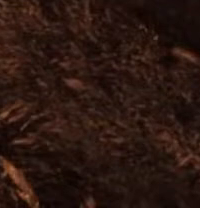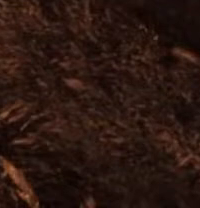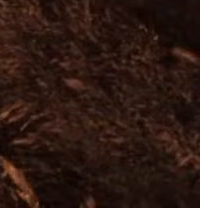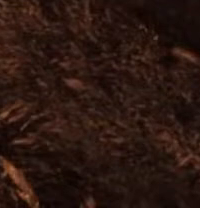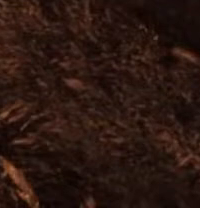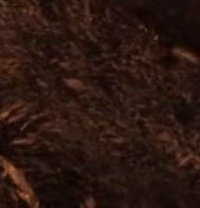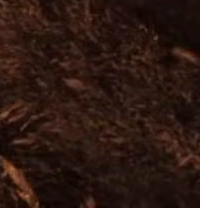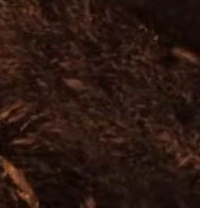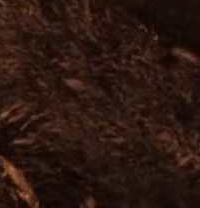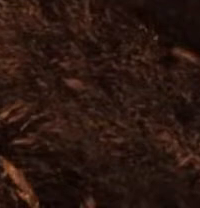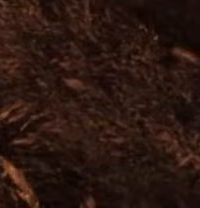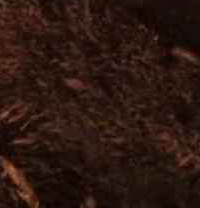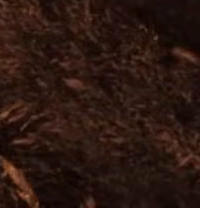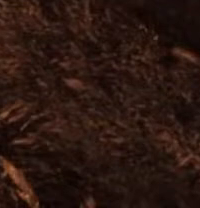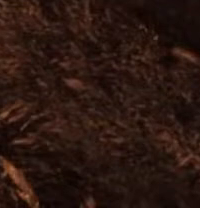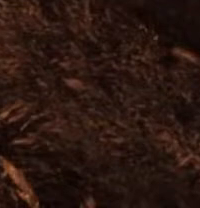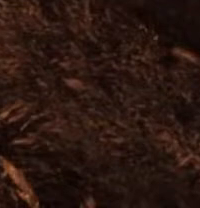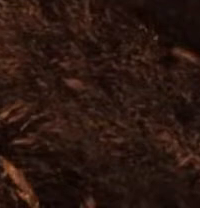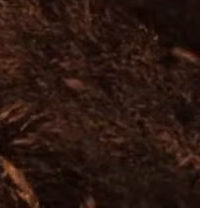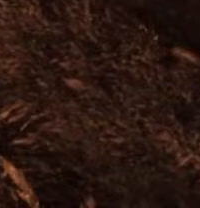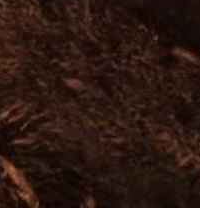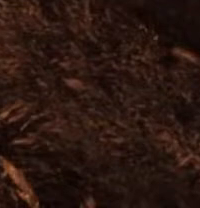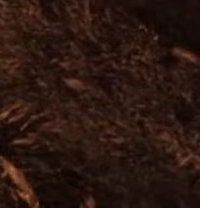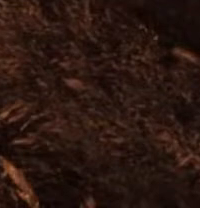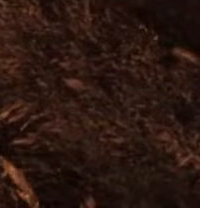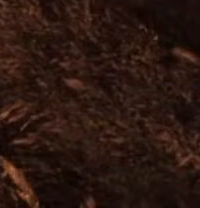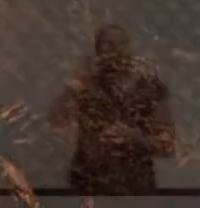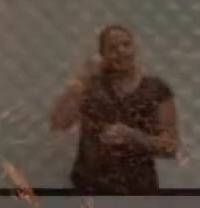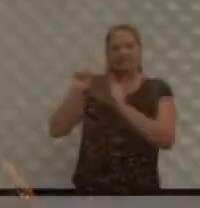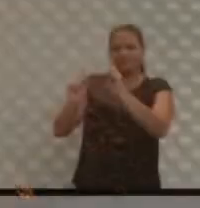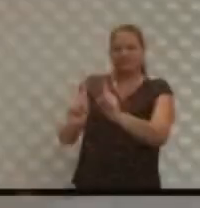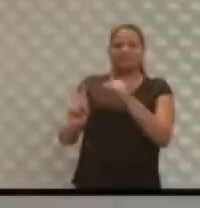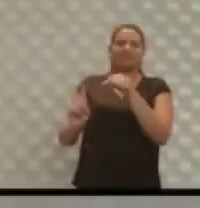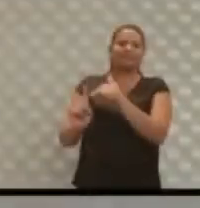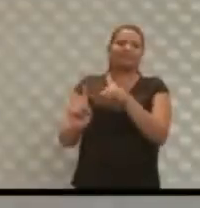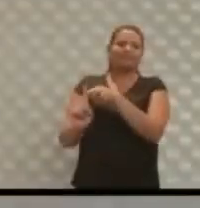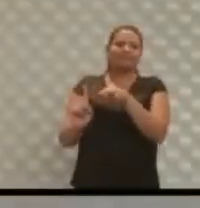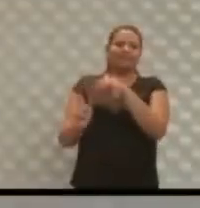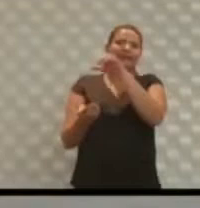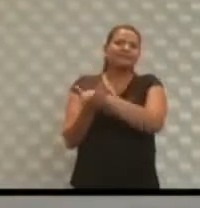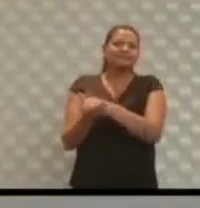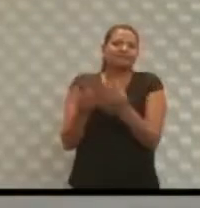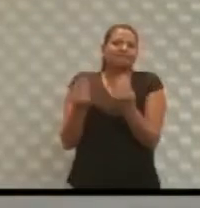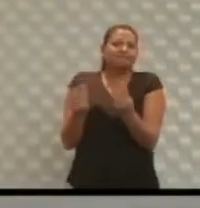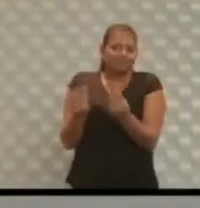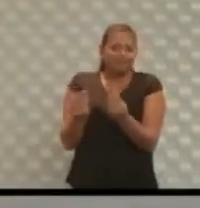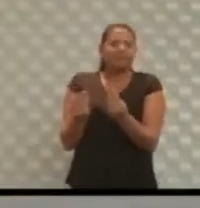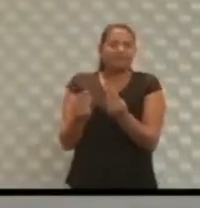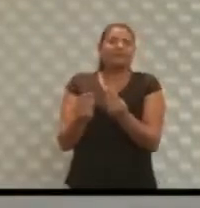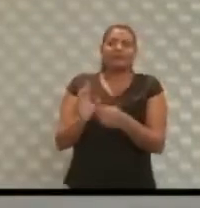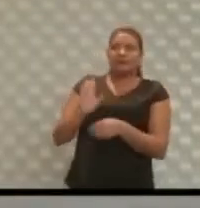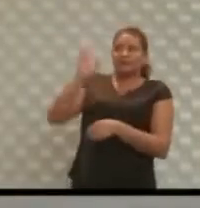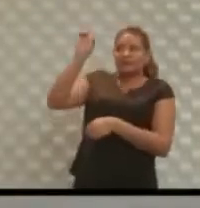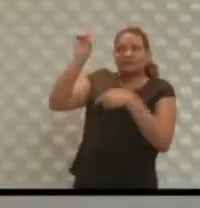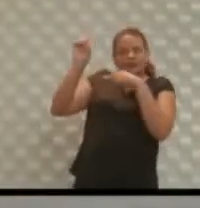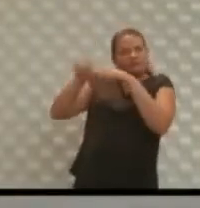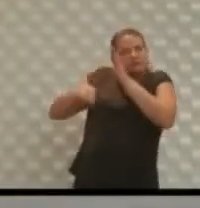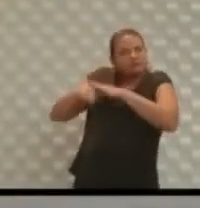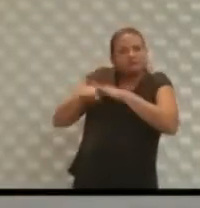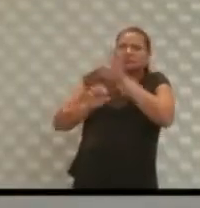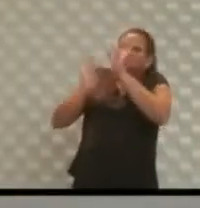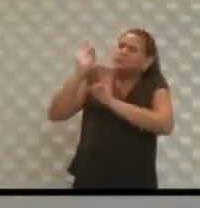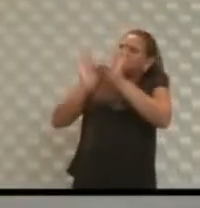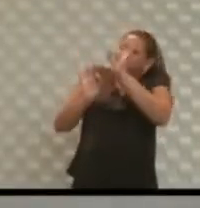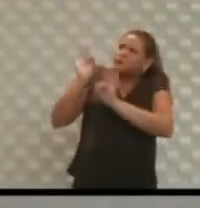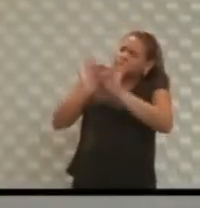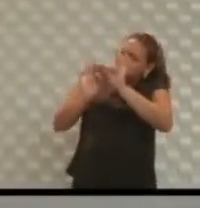casal. Não é? A gente sabe que casal é o projeto de Deus. Deus é o arquiteto, Deus é quem